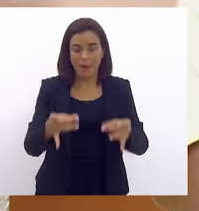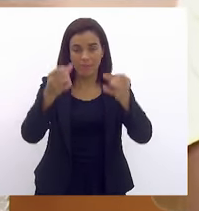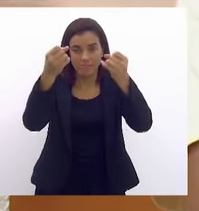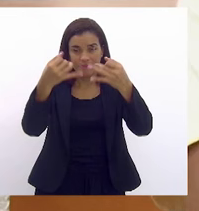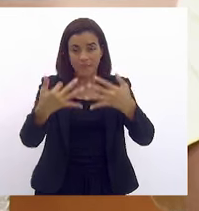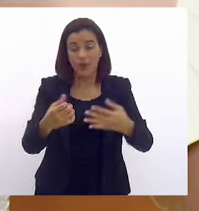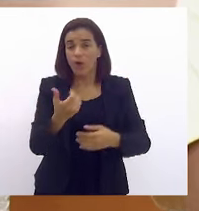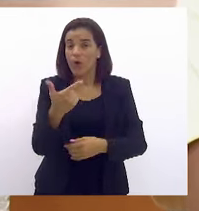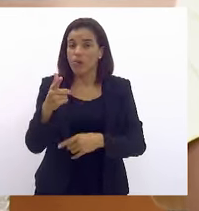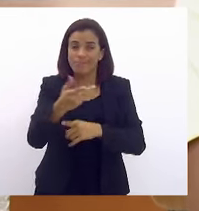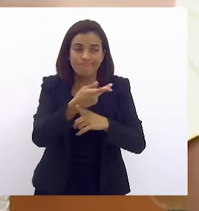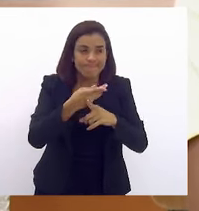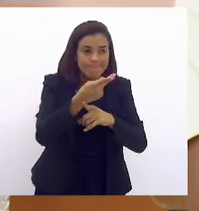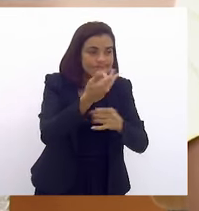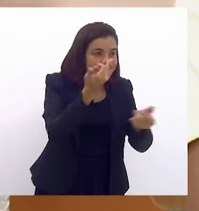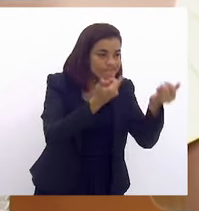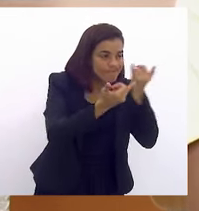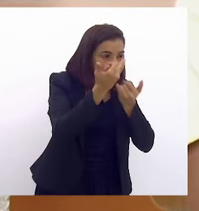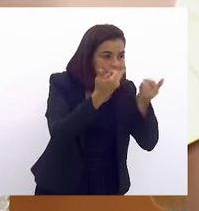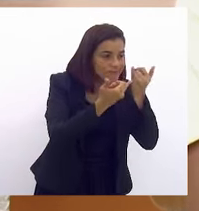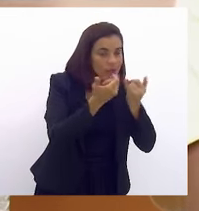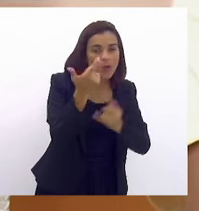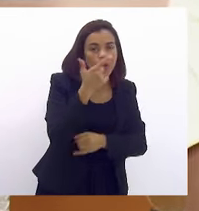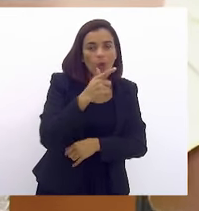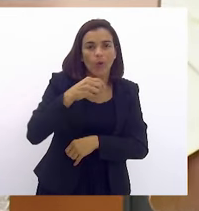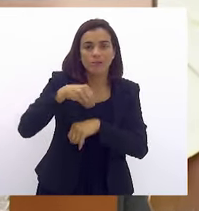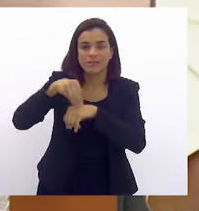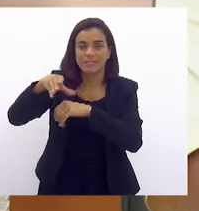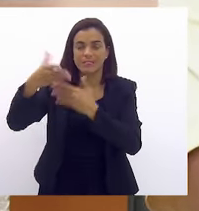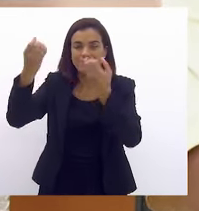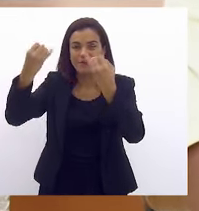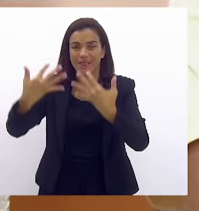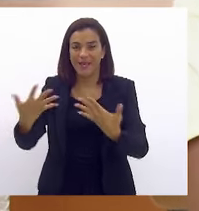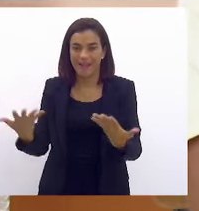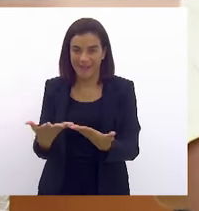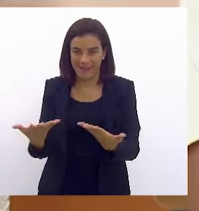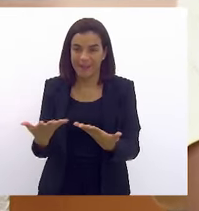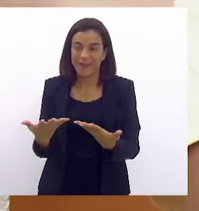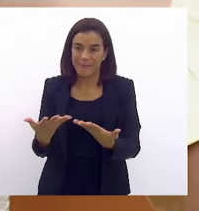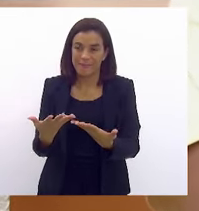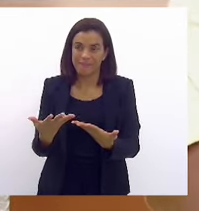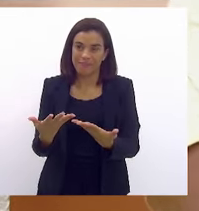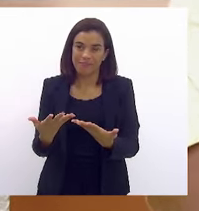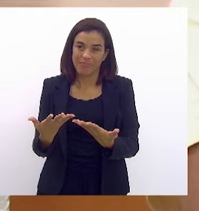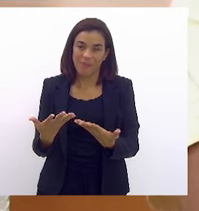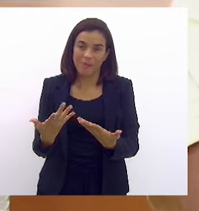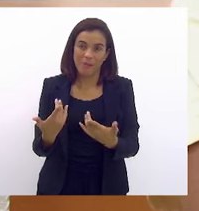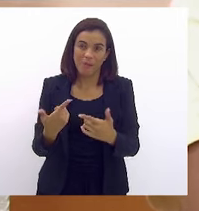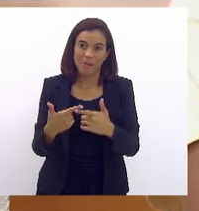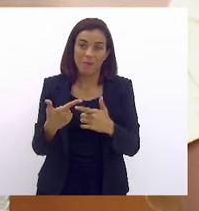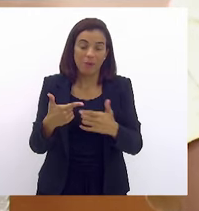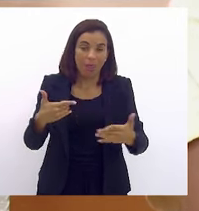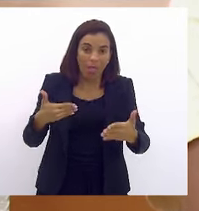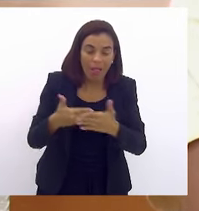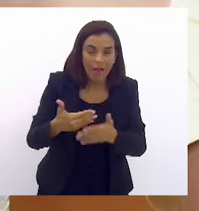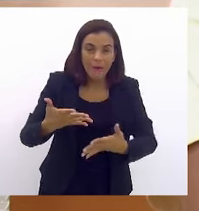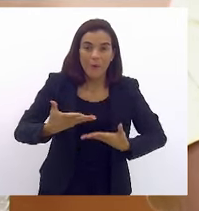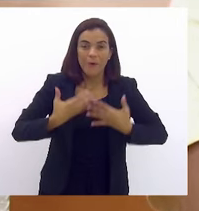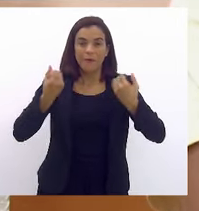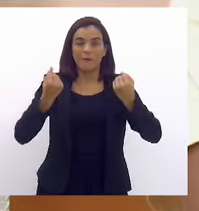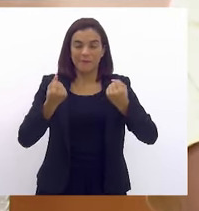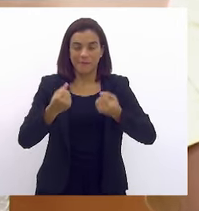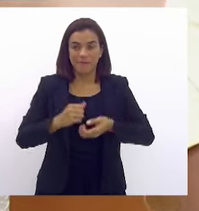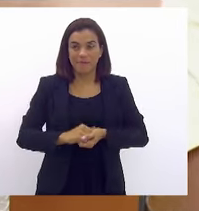outras informações que eu, porventura, não tenha conseguido trazer aqui por ter sido um pouco pego de surpresa para estar aqui nessa